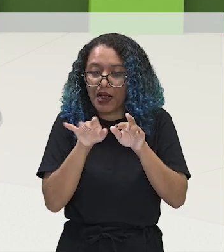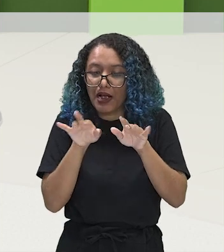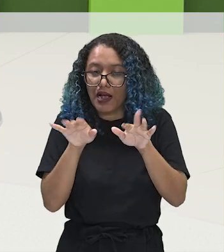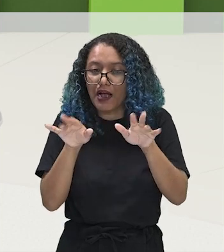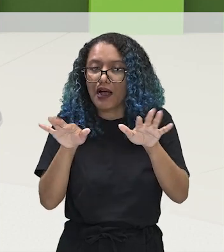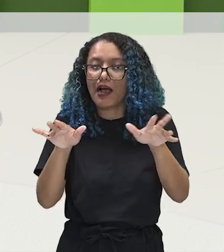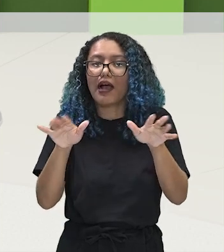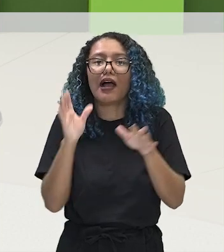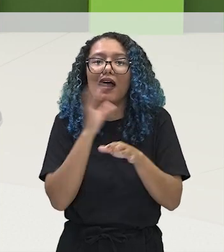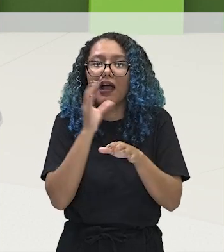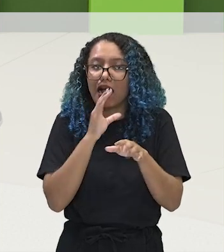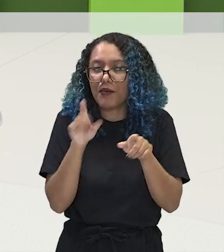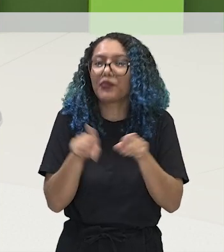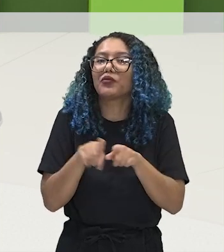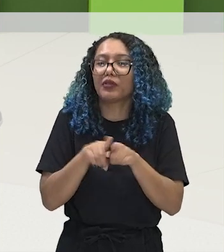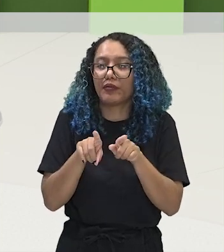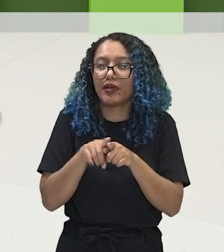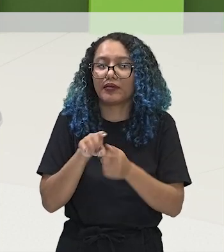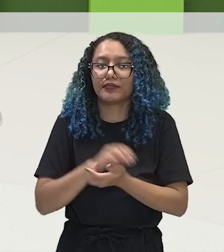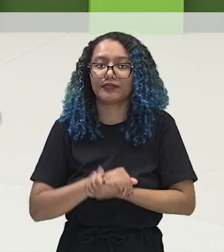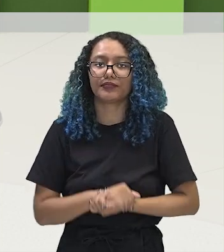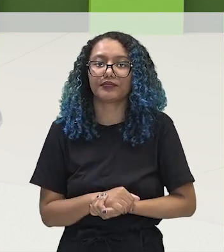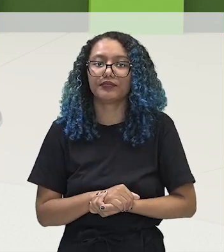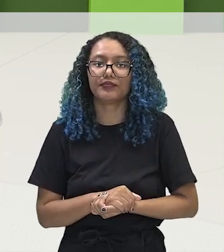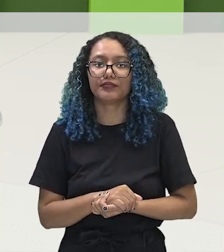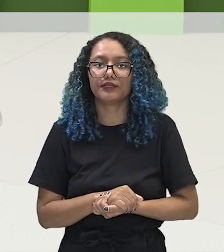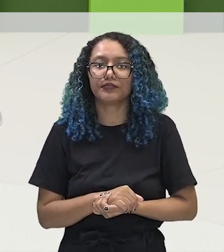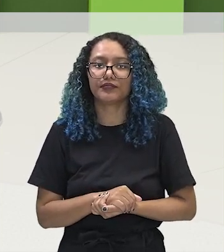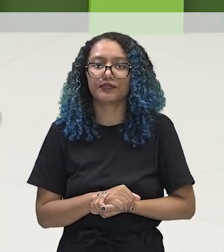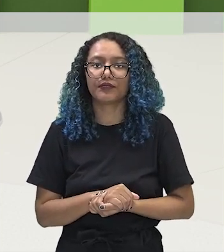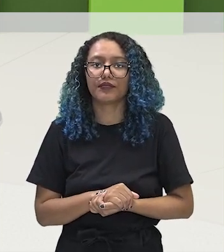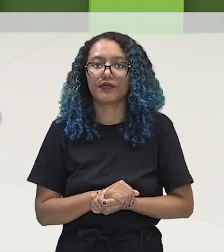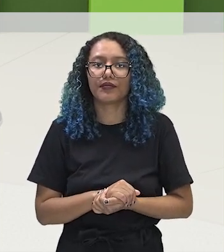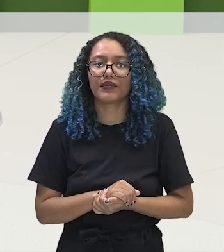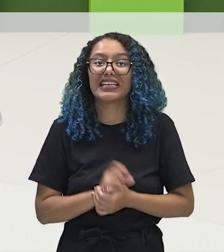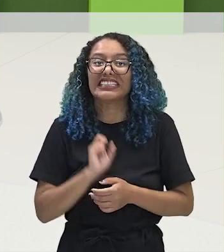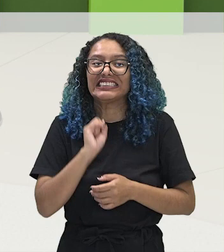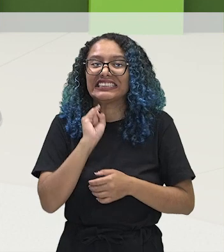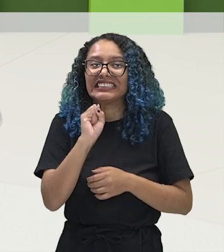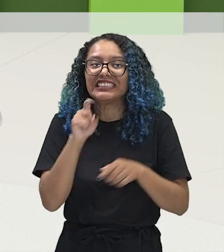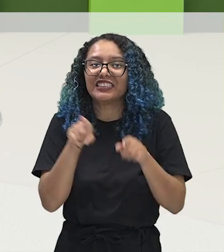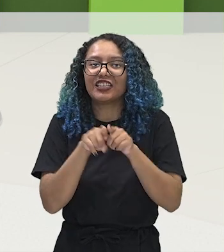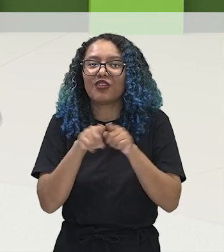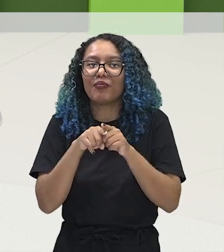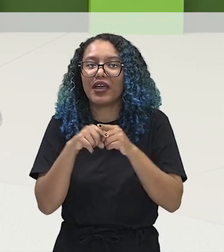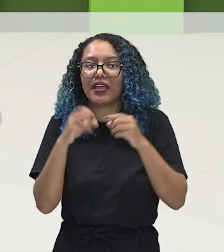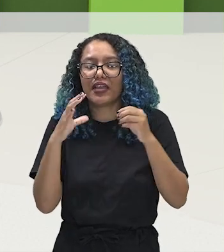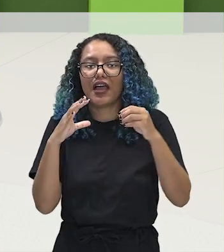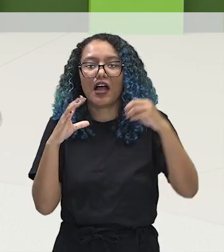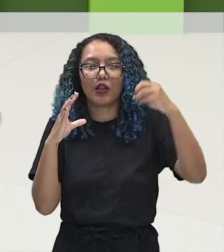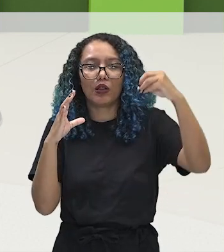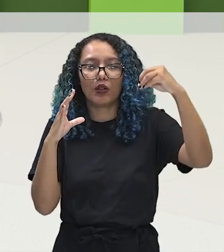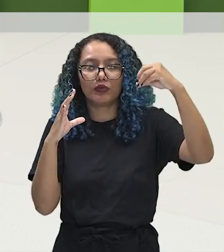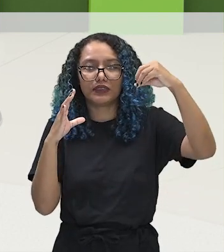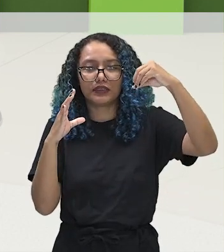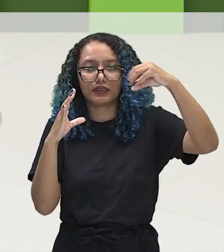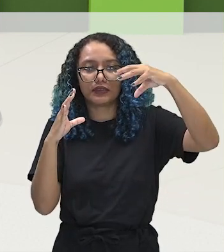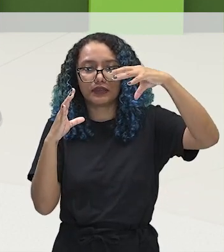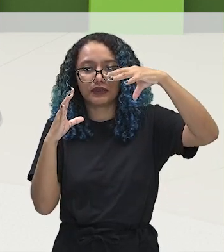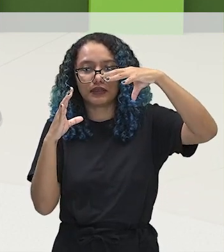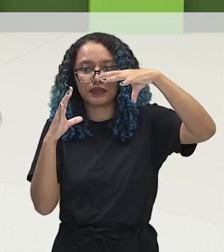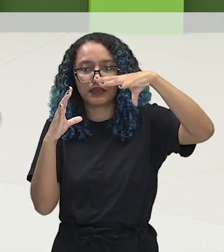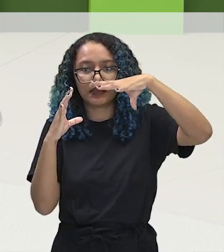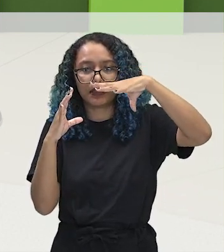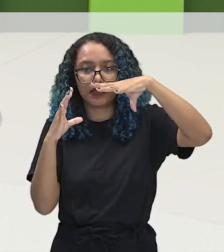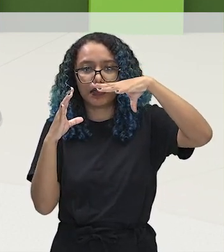mais rápido, tá? Isso também acontece se eu aumentar a intensidade da luz. Ó, ficou muito luminoso